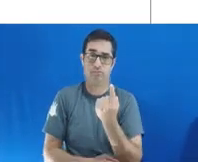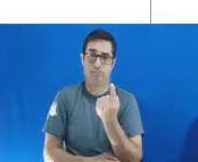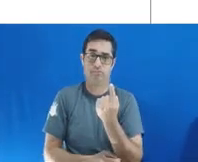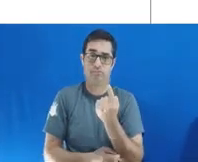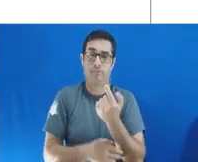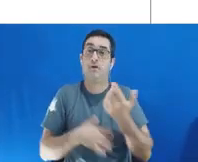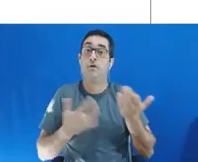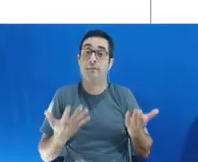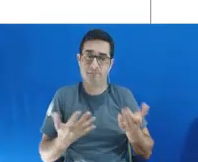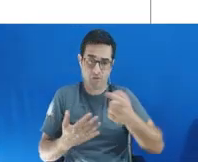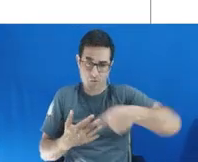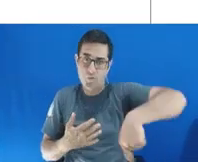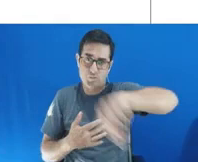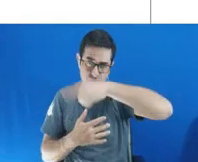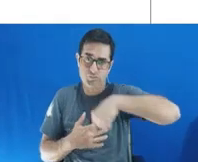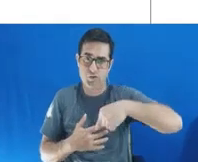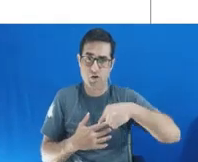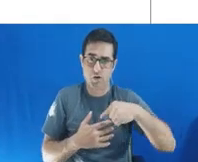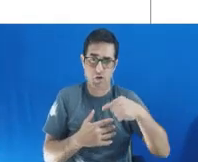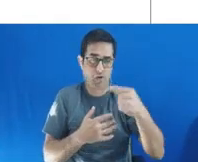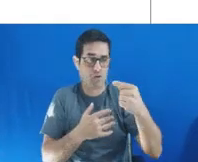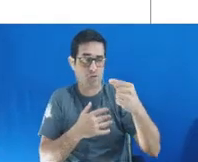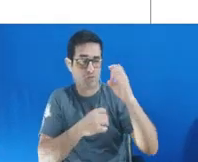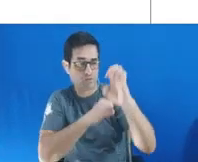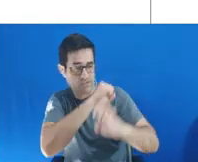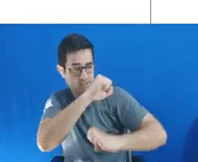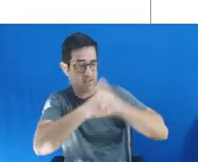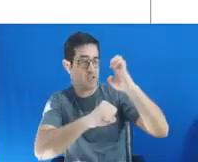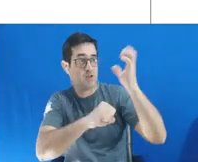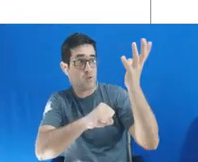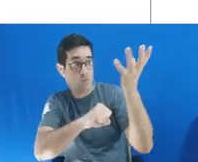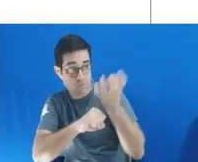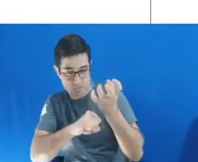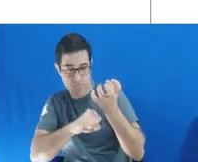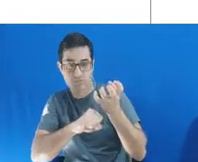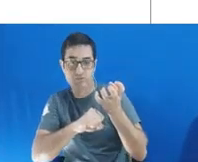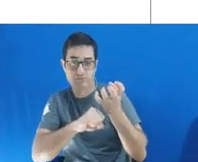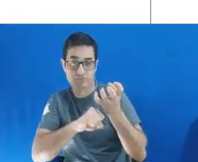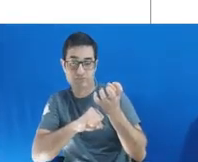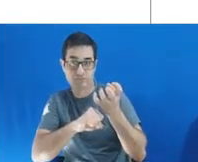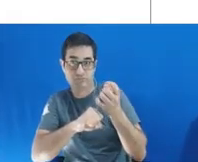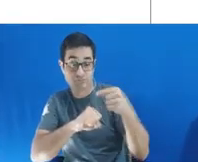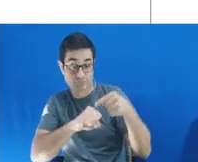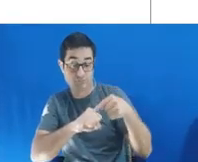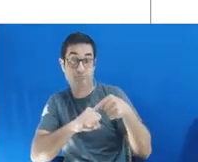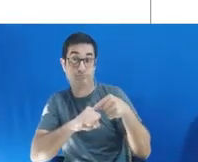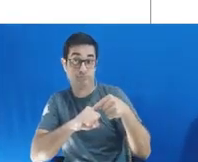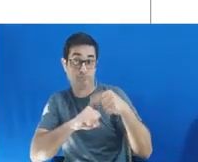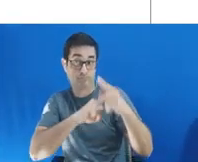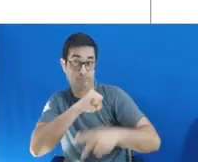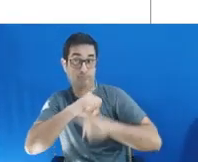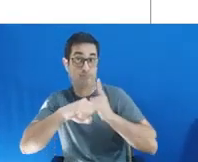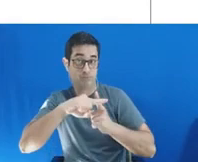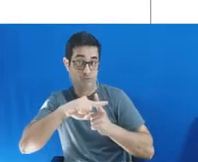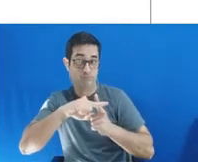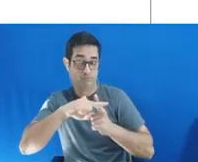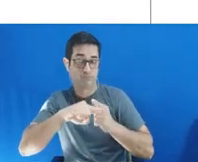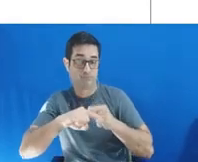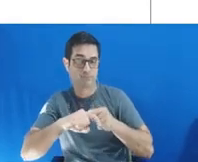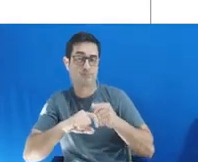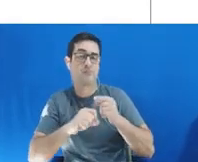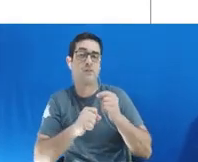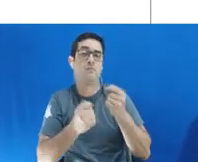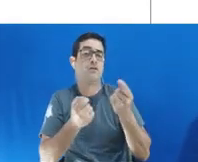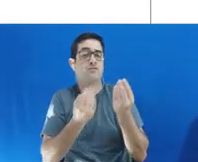a 1. Como a gente está vendo a atração entre elétrons e núcleo, que são os prótons, eu vou fazer a distribuição